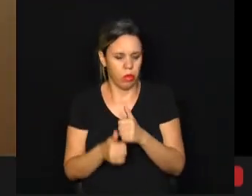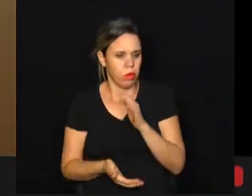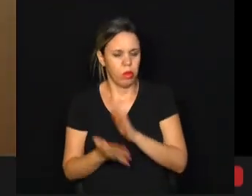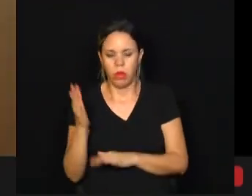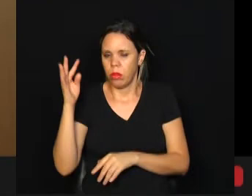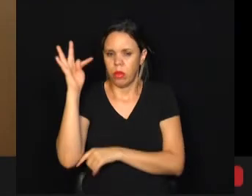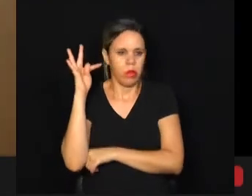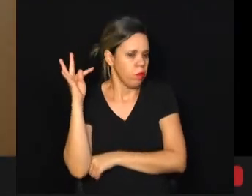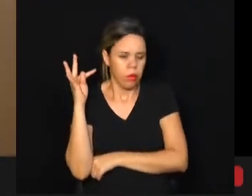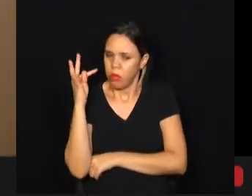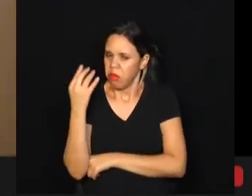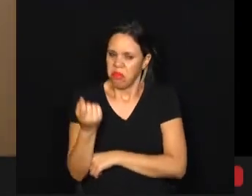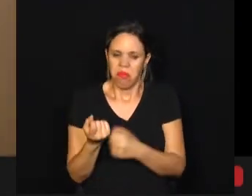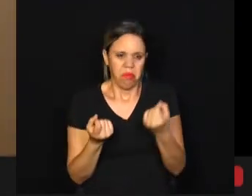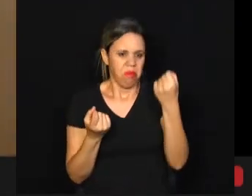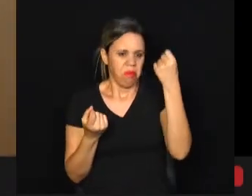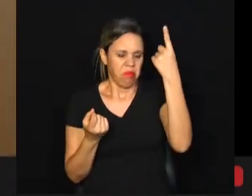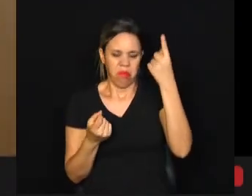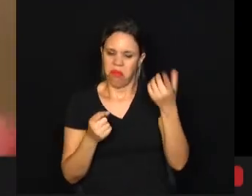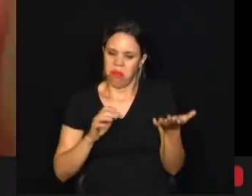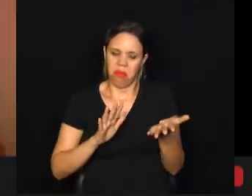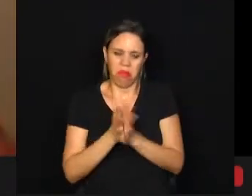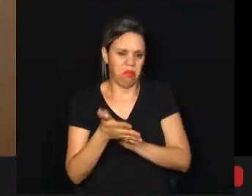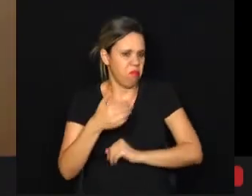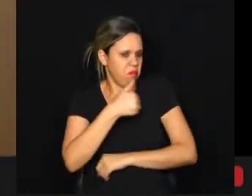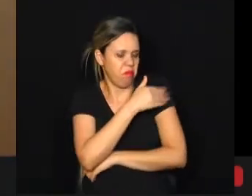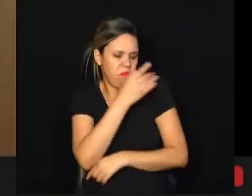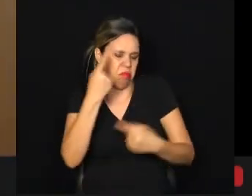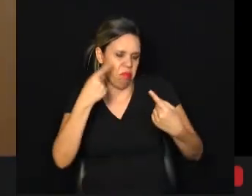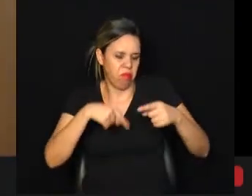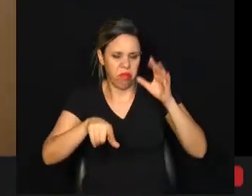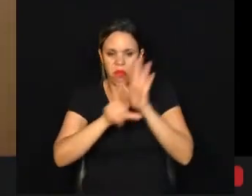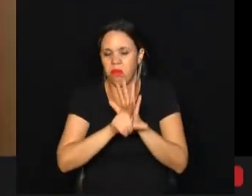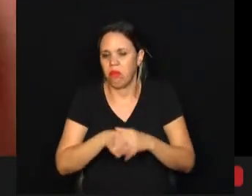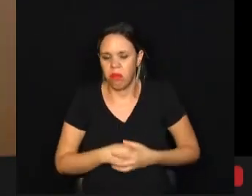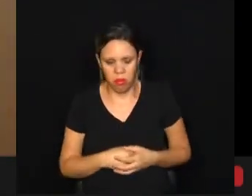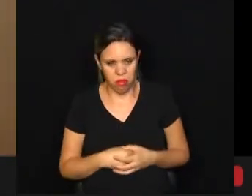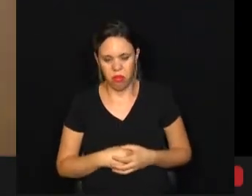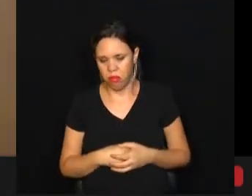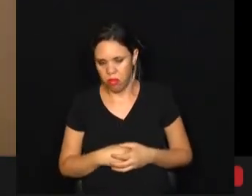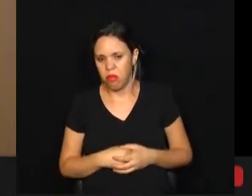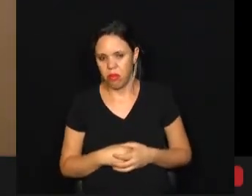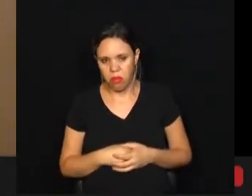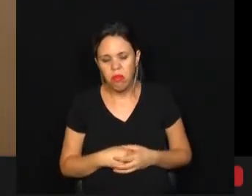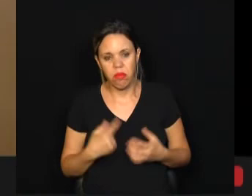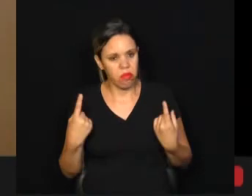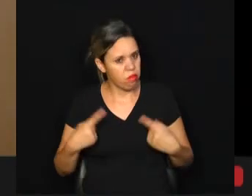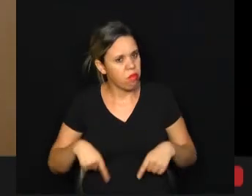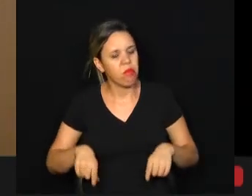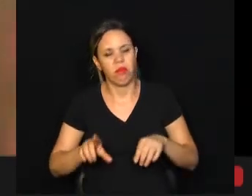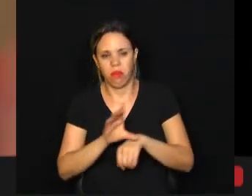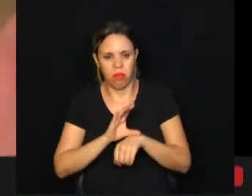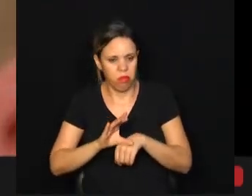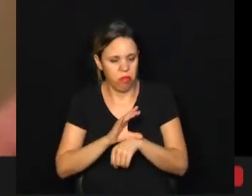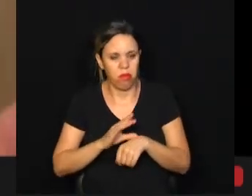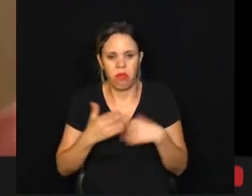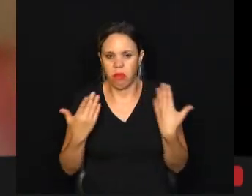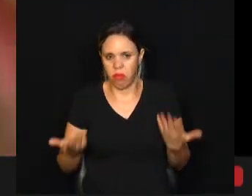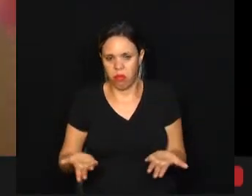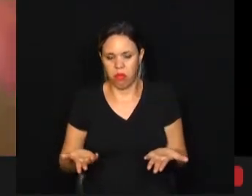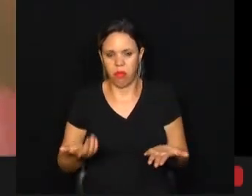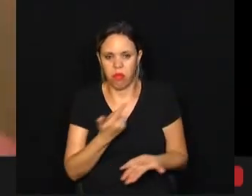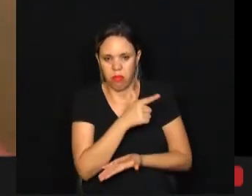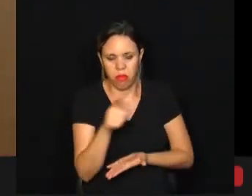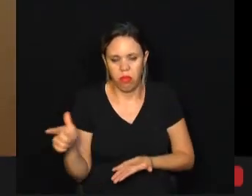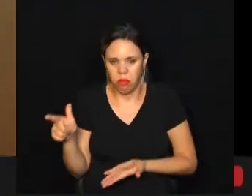terminal. É um tipo de discriminação que, inclusive, é contra a lei, tá contra a Constituição. E aí, como a gente não tem o